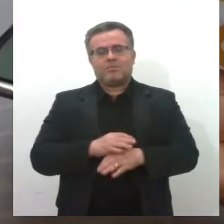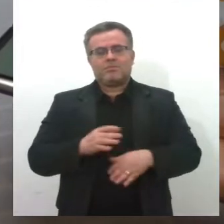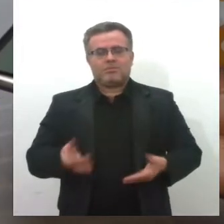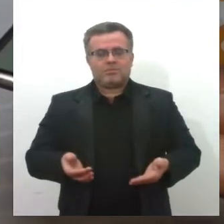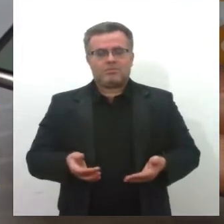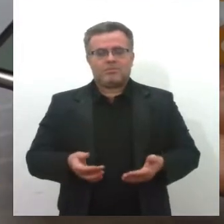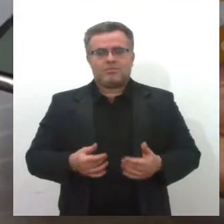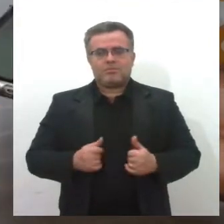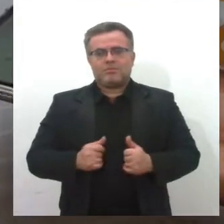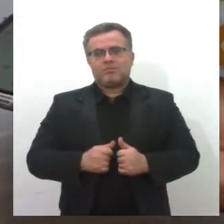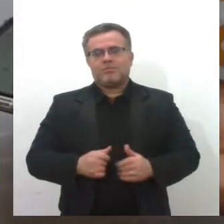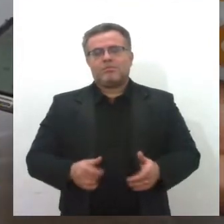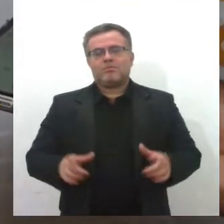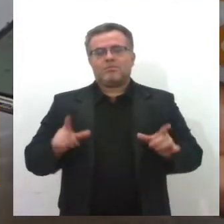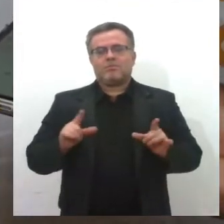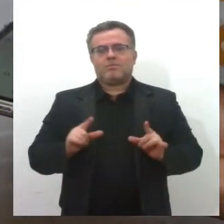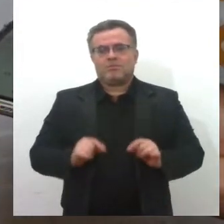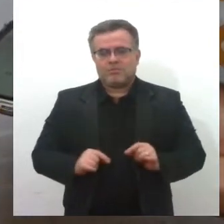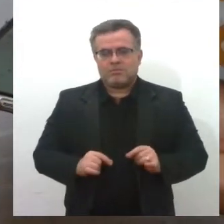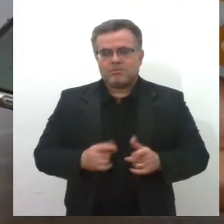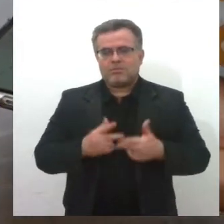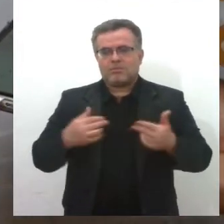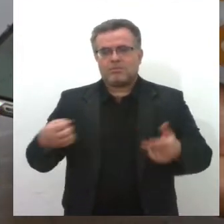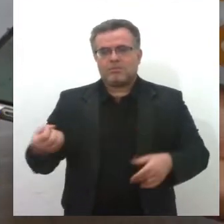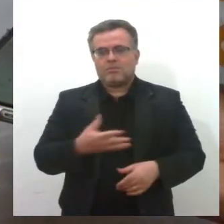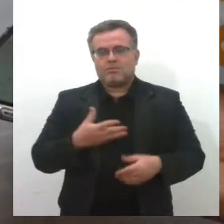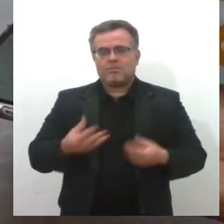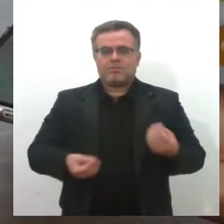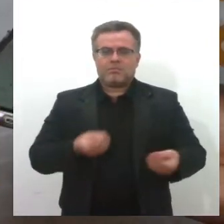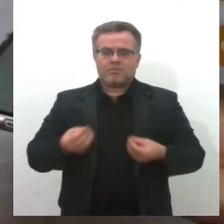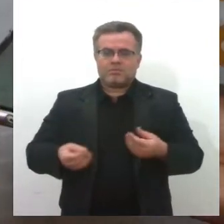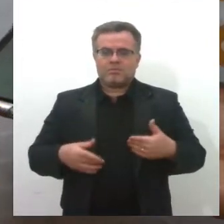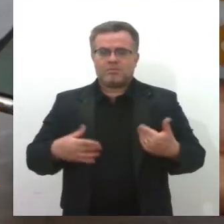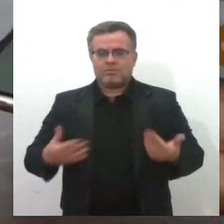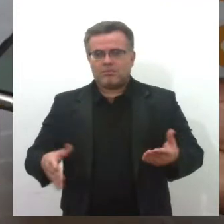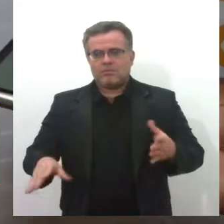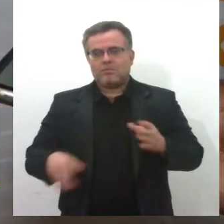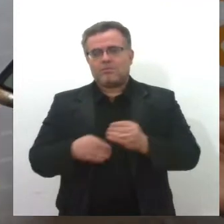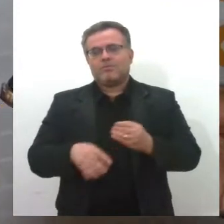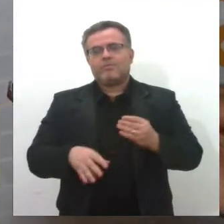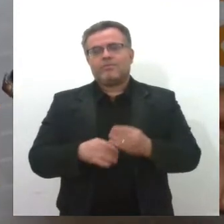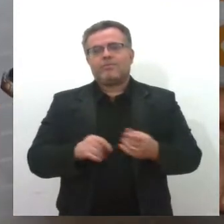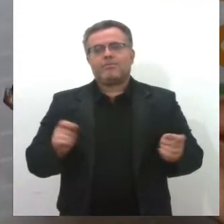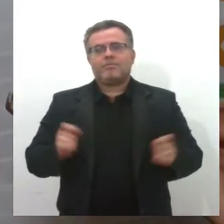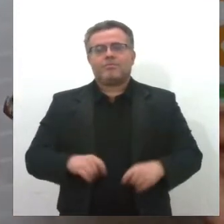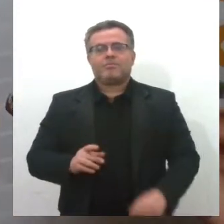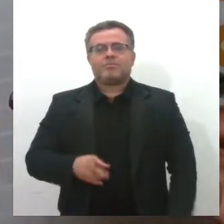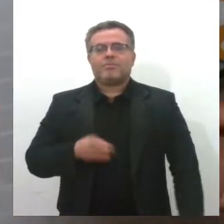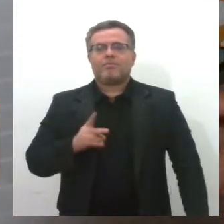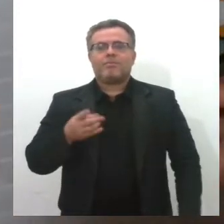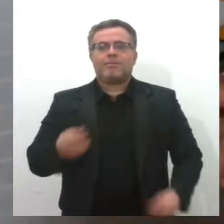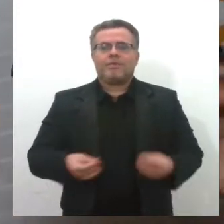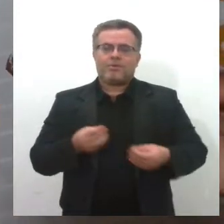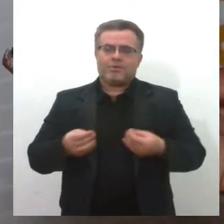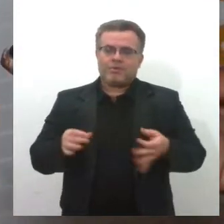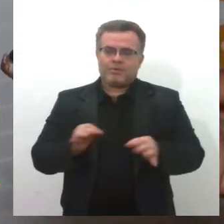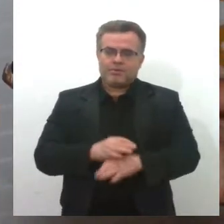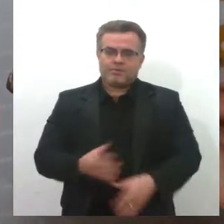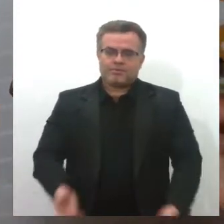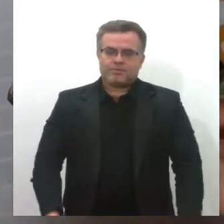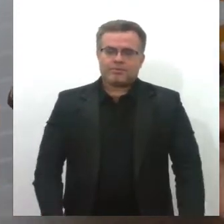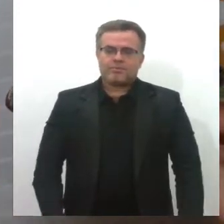de redução de casos novos, a curva ela já começa a apresentar uma outra tendência. A gente